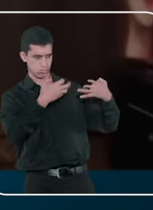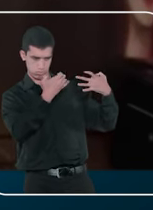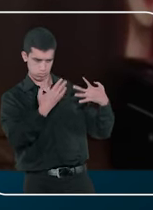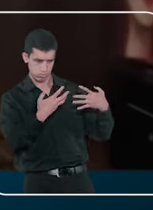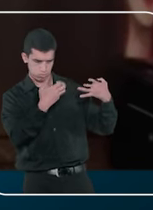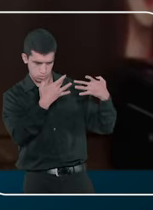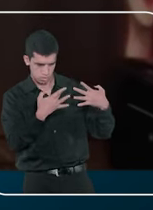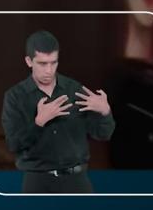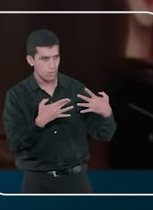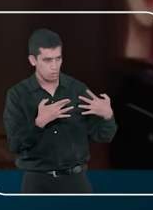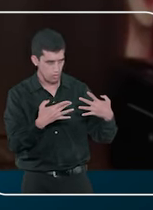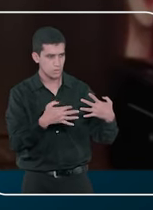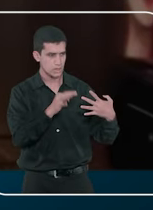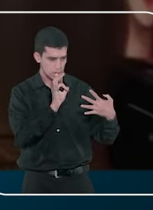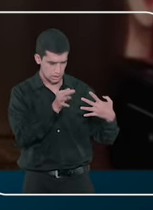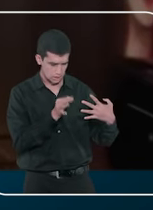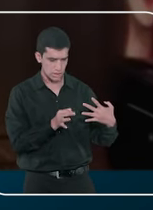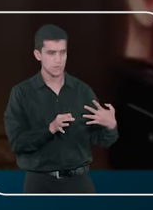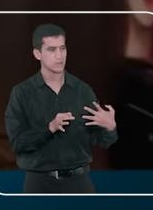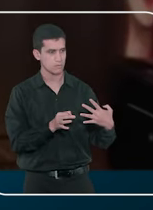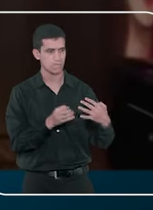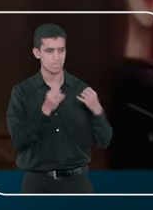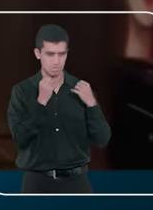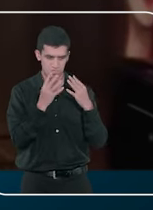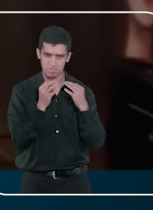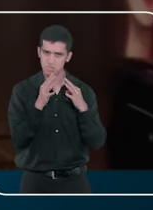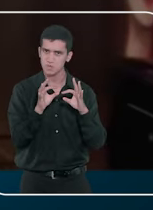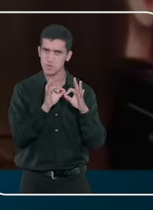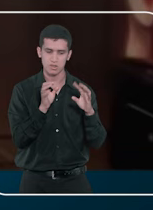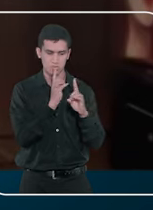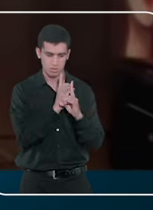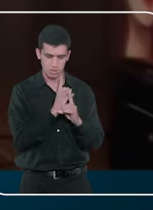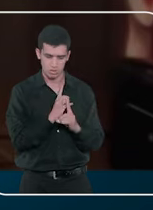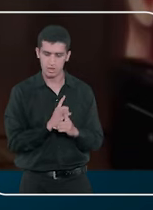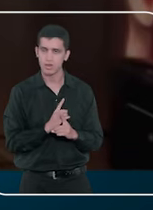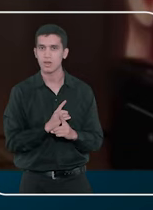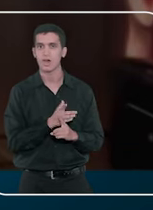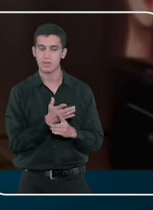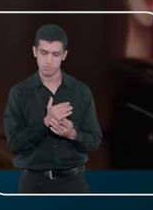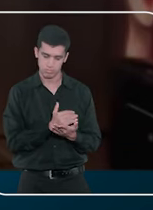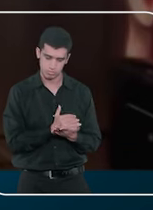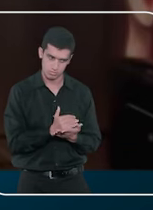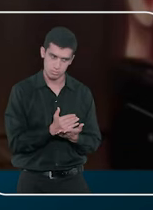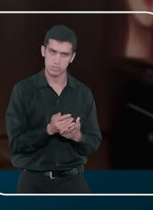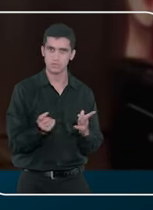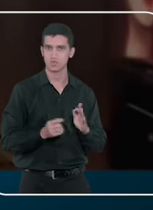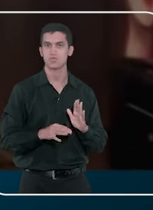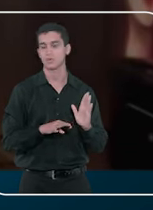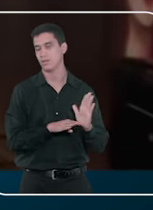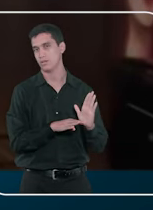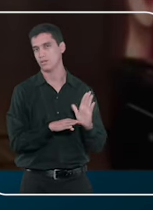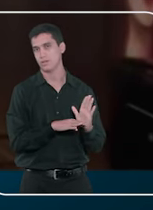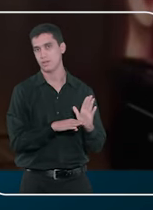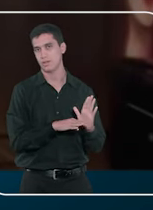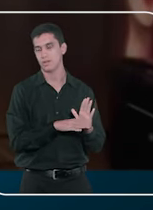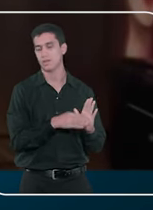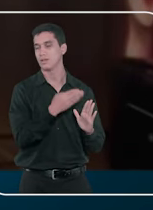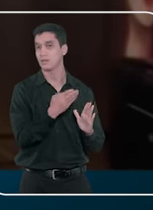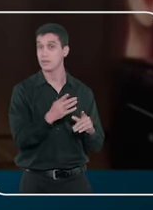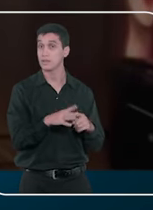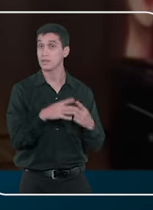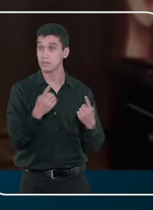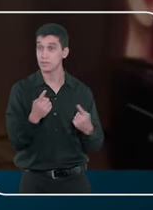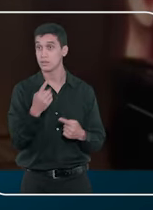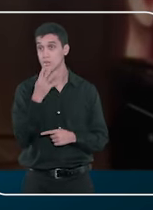pelo interessado, ele se dá a posteriori. E é por isso que é interessante se ver que este é um movimento